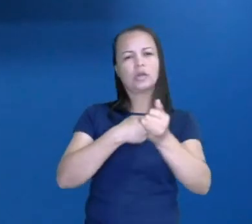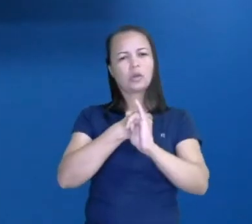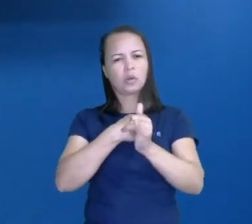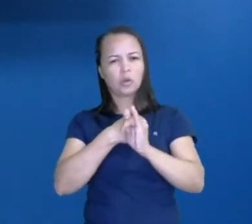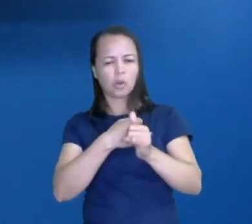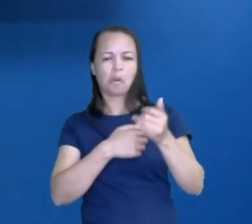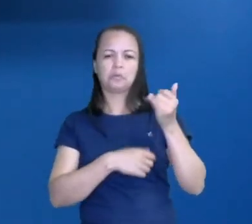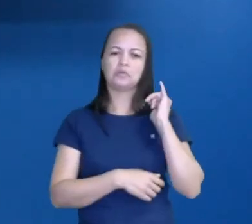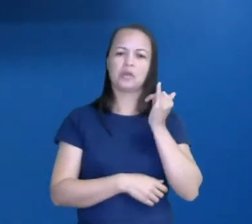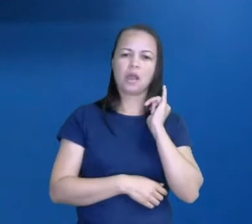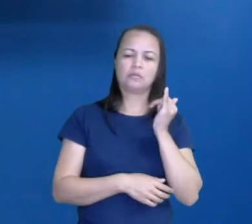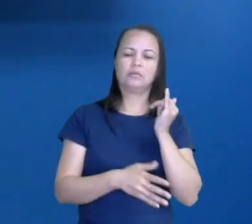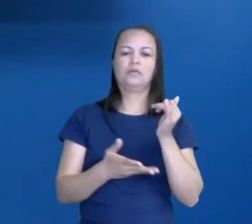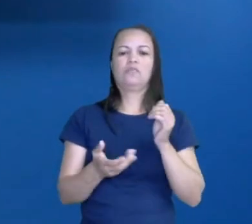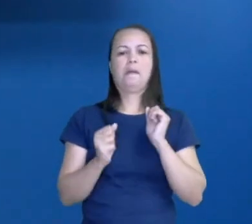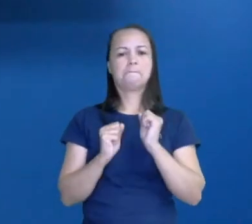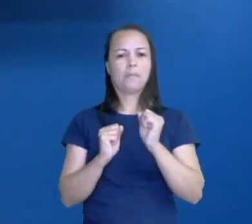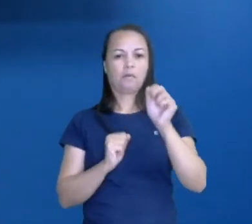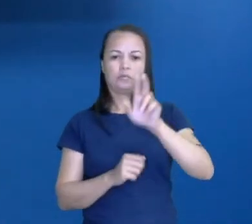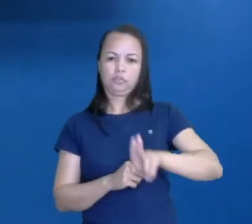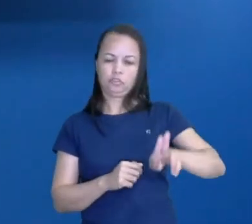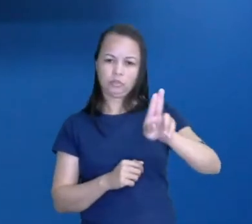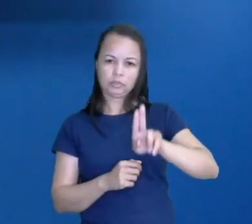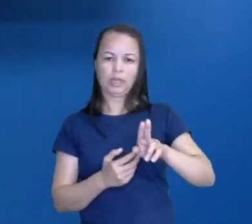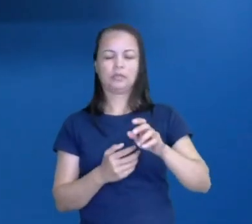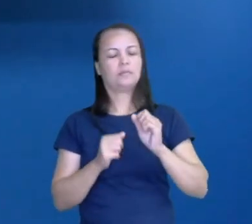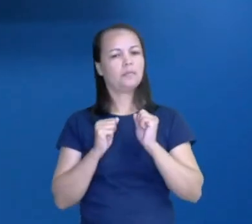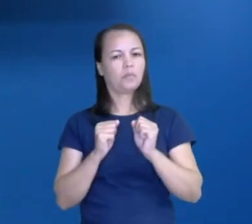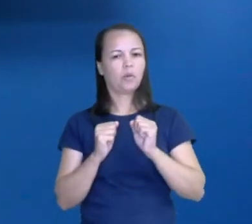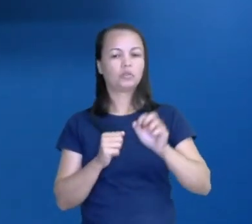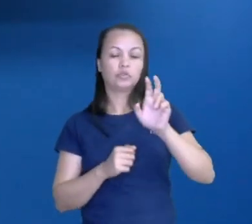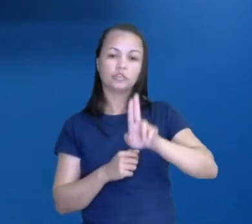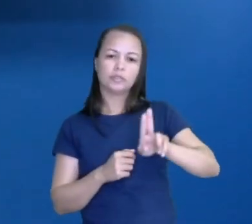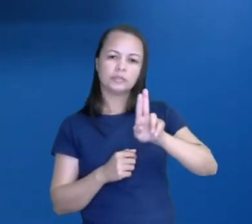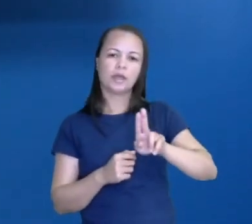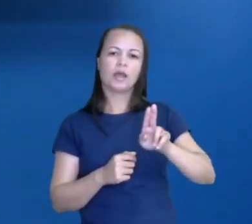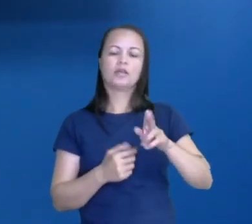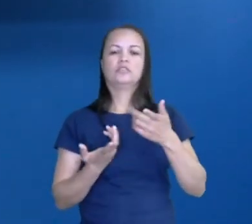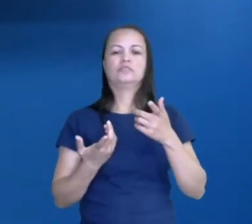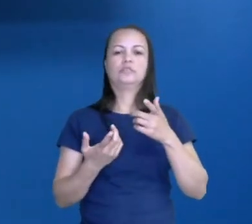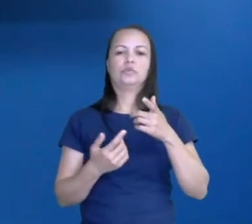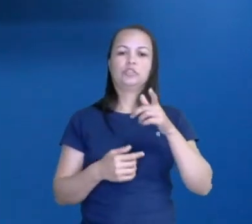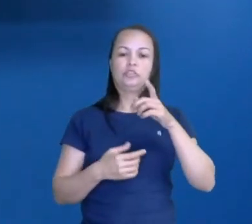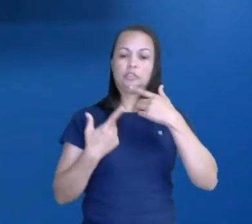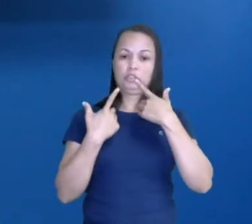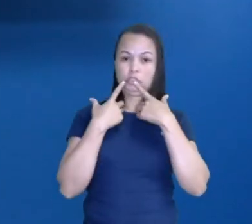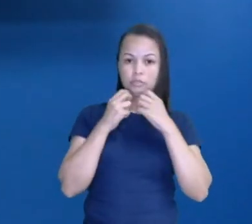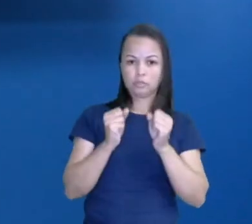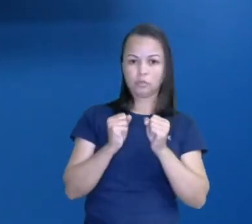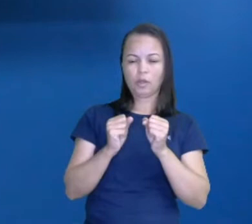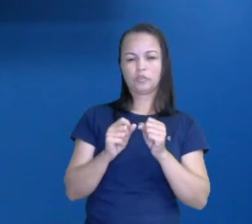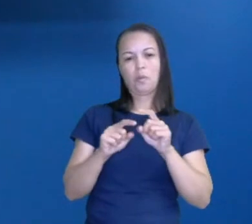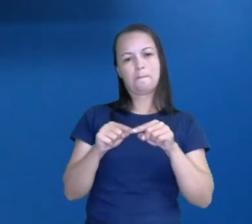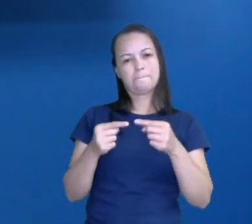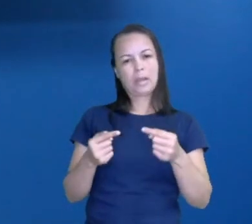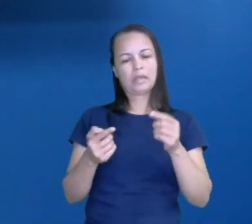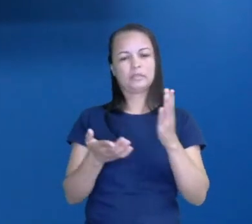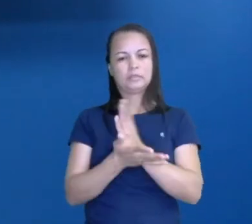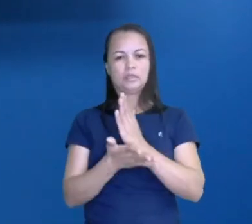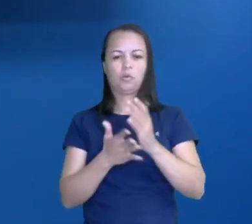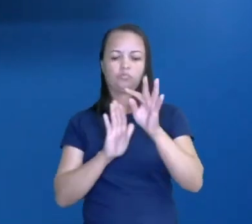narrativas, a gente pode utilizar, sim, as figuras de linguagem, pode utilizar os dois. Mas em alguns tipos de